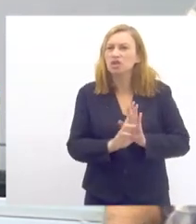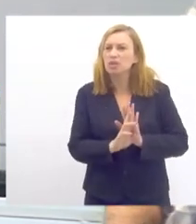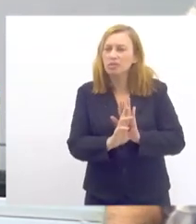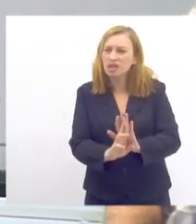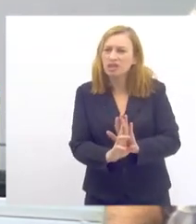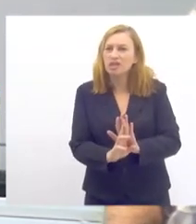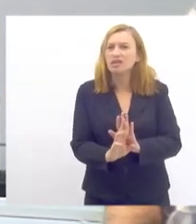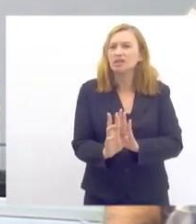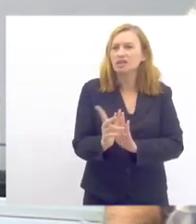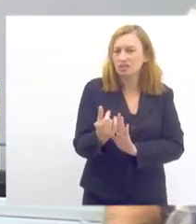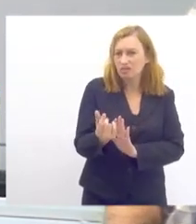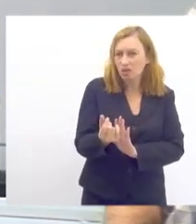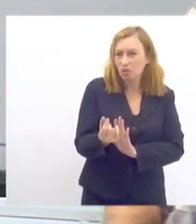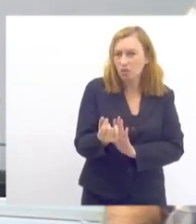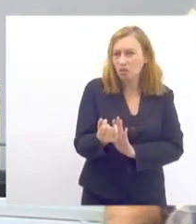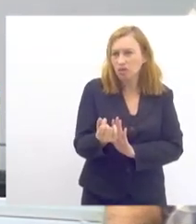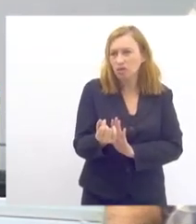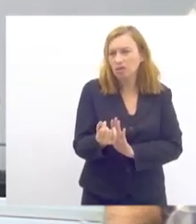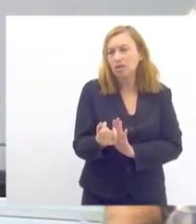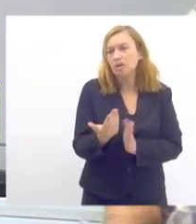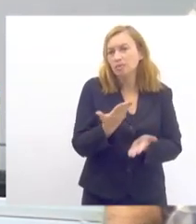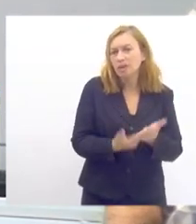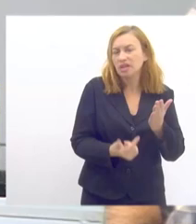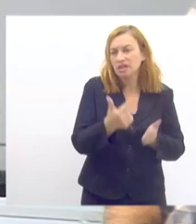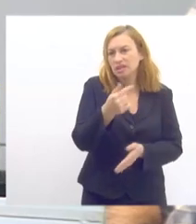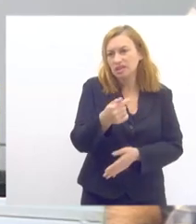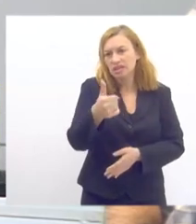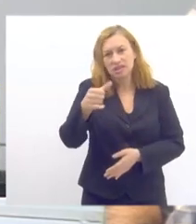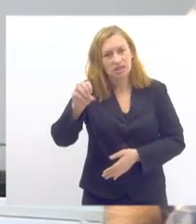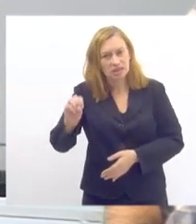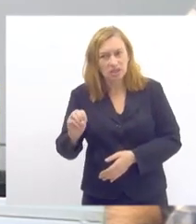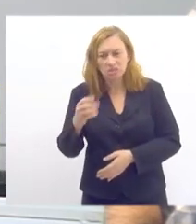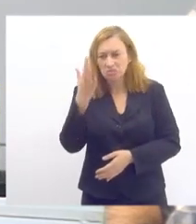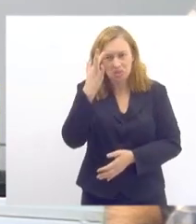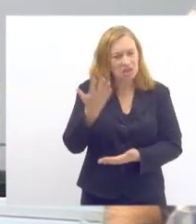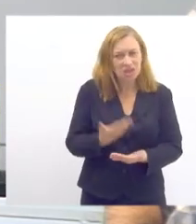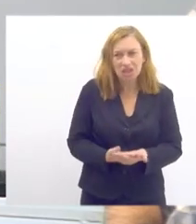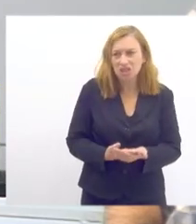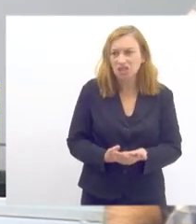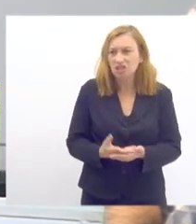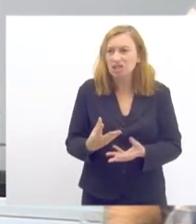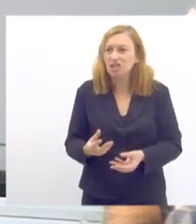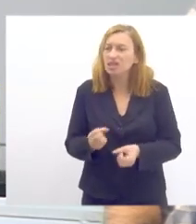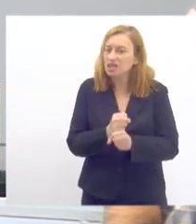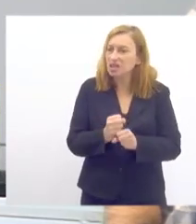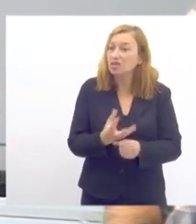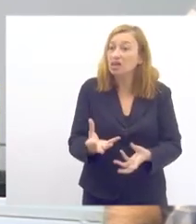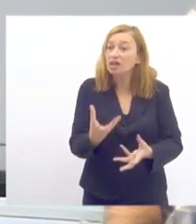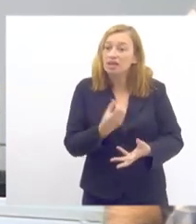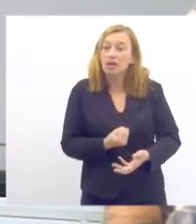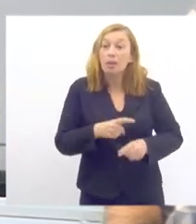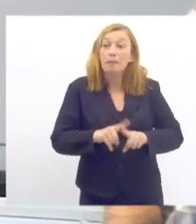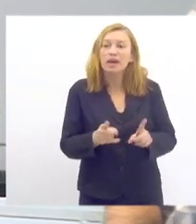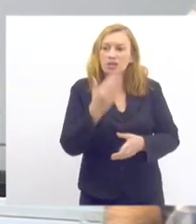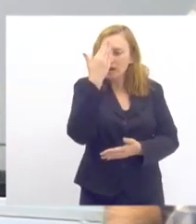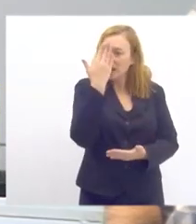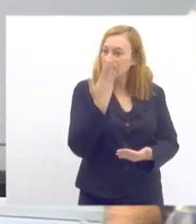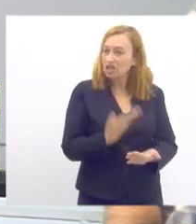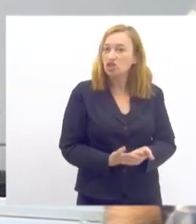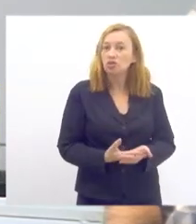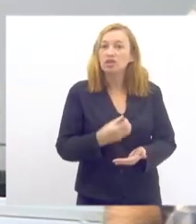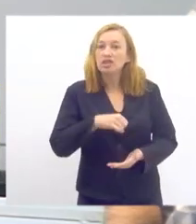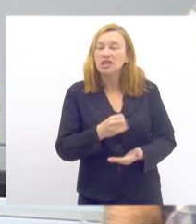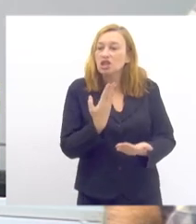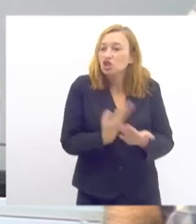essa taxa, nós ficamos sem 170. Não acredito que recomponha mais para esse ano, mas eu acredito que, se a gente fizer